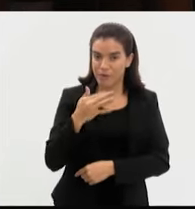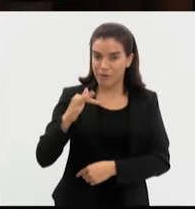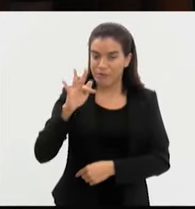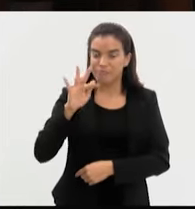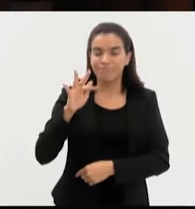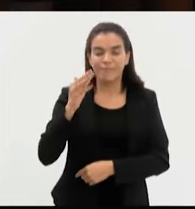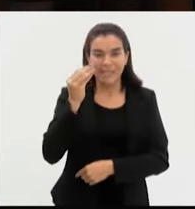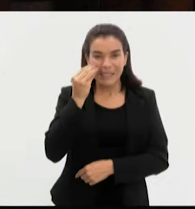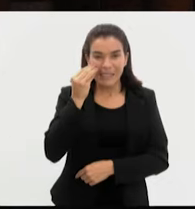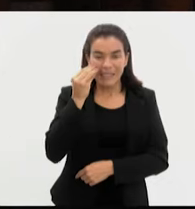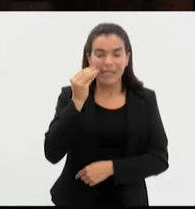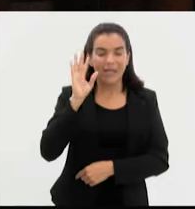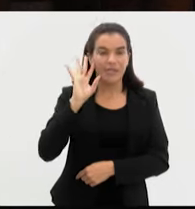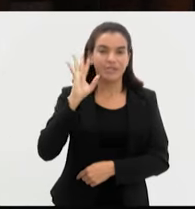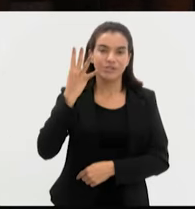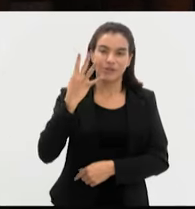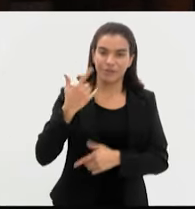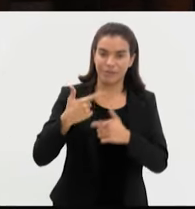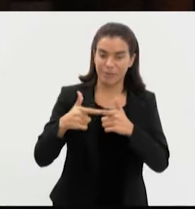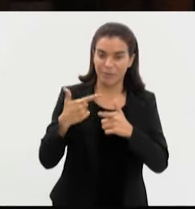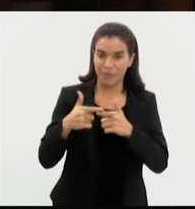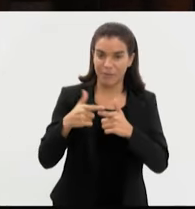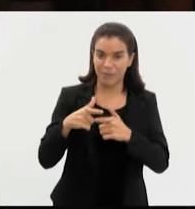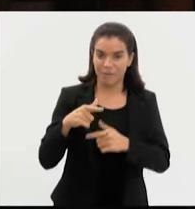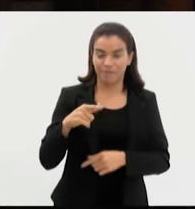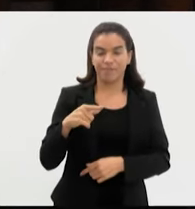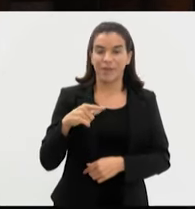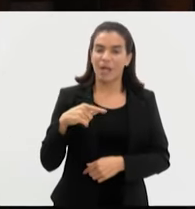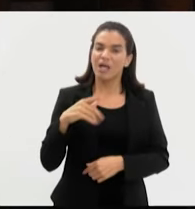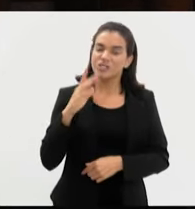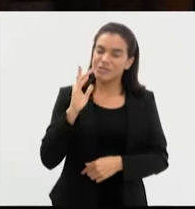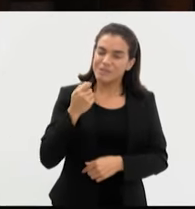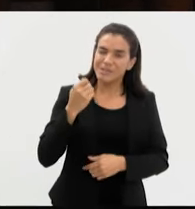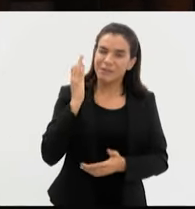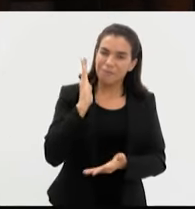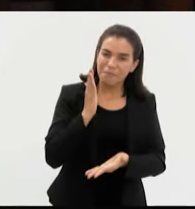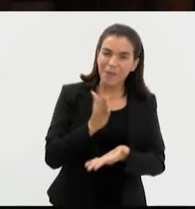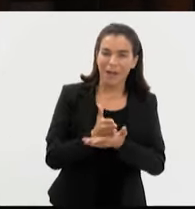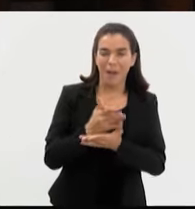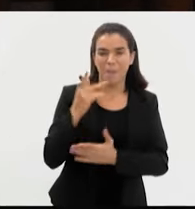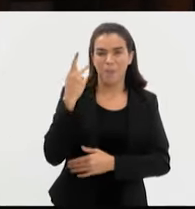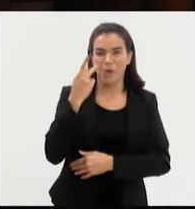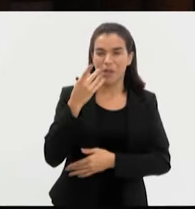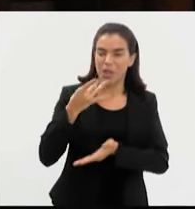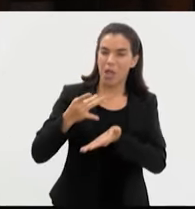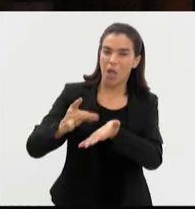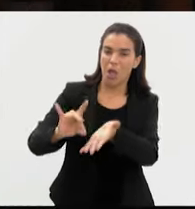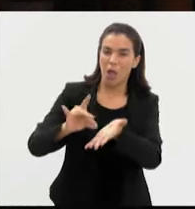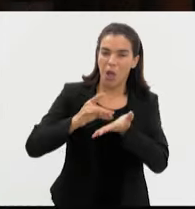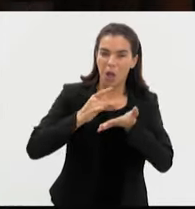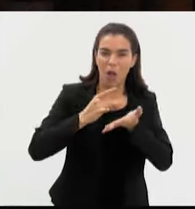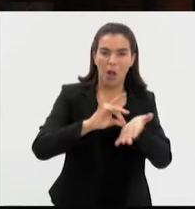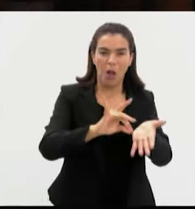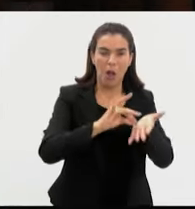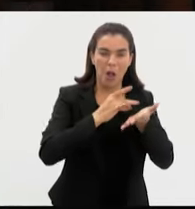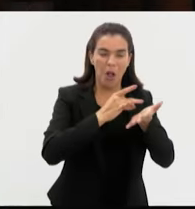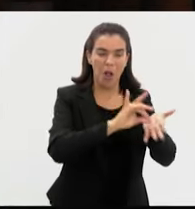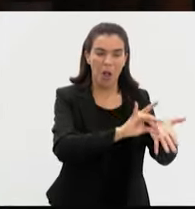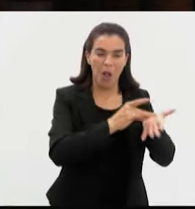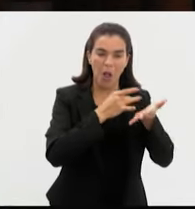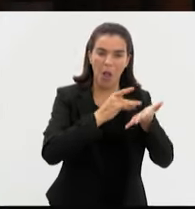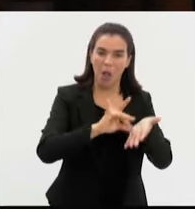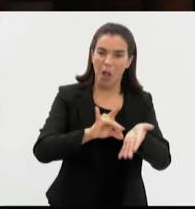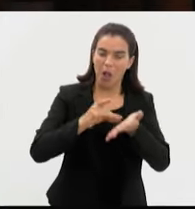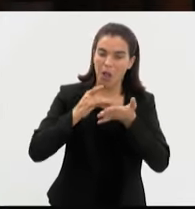resolver esse problema tá na hora da gente deixar de continuar essa política do ódio política do ódio que faz